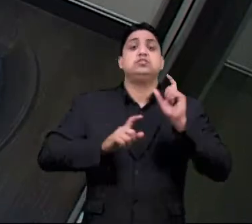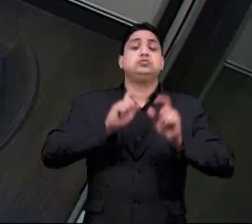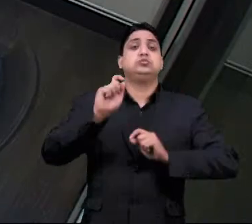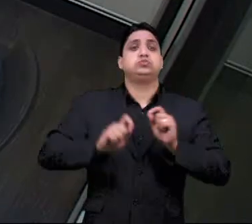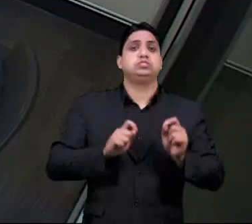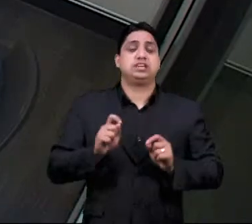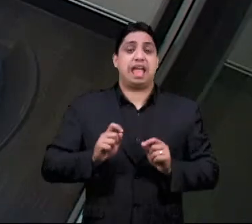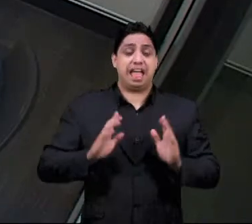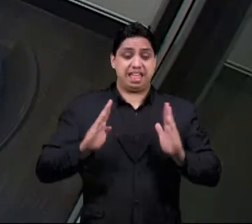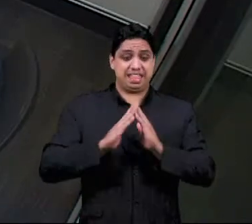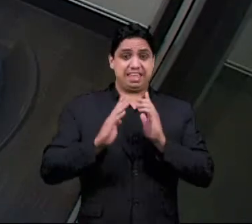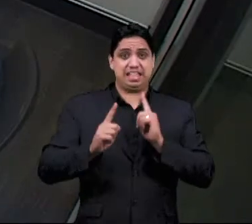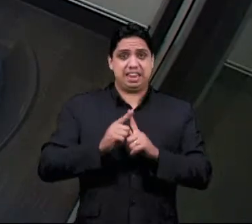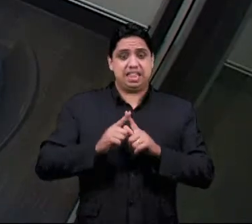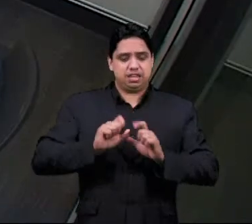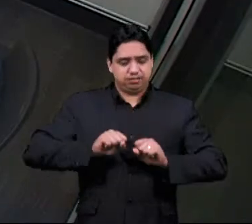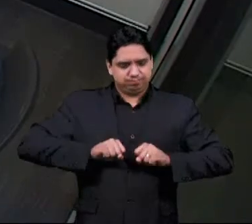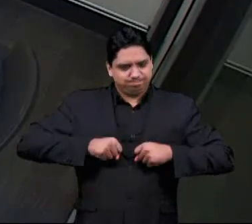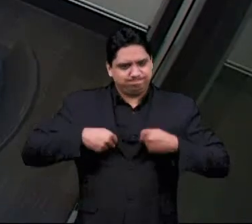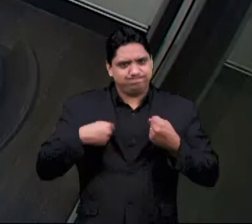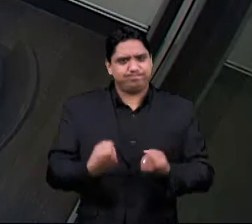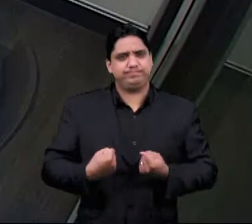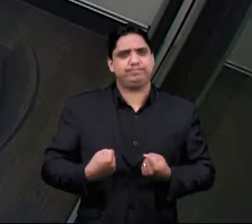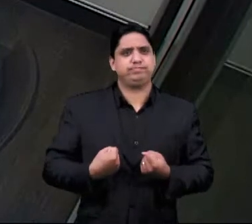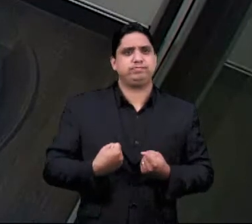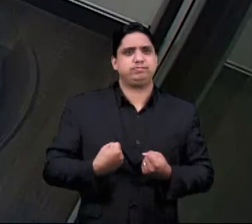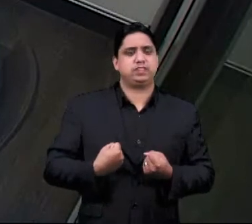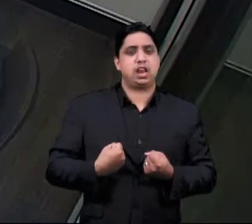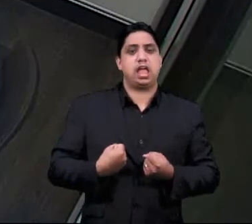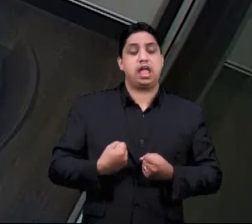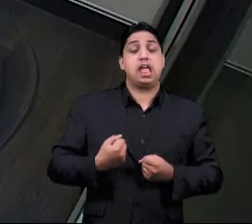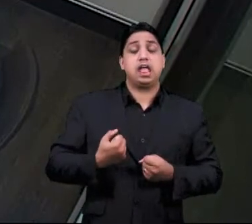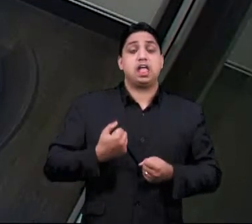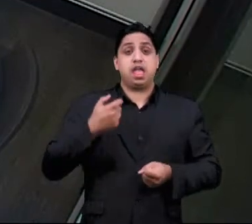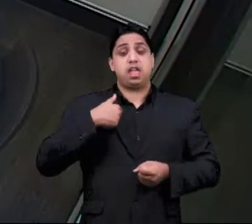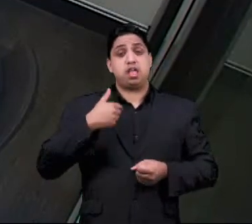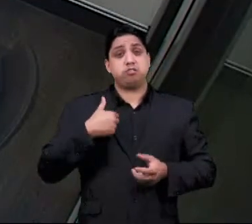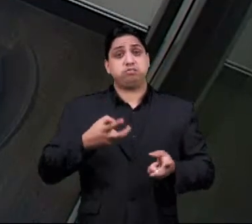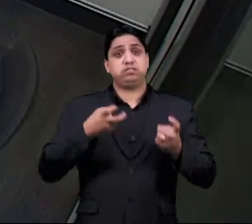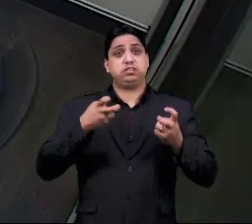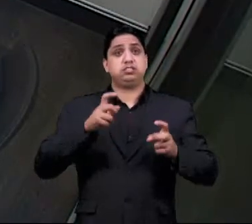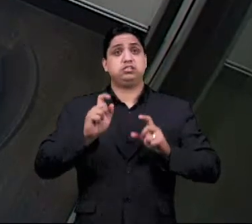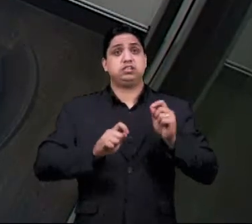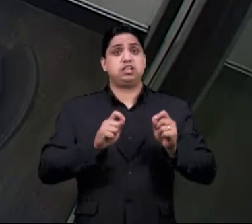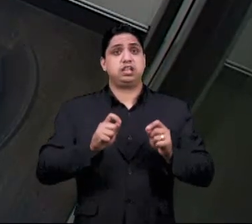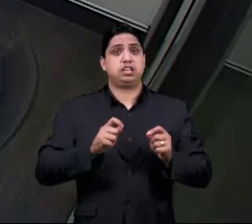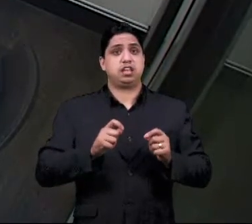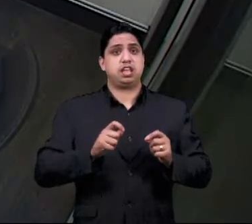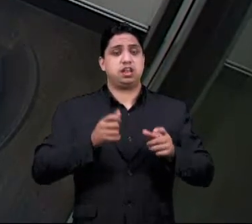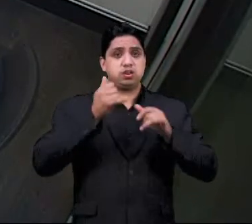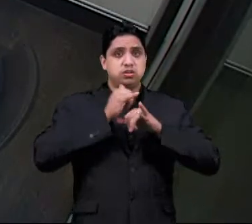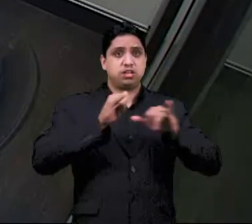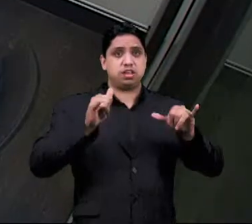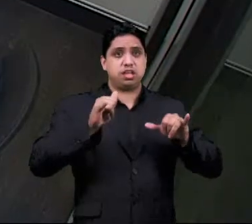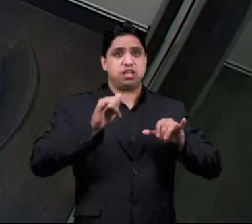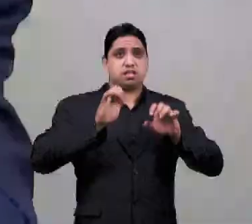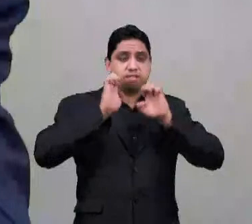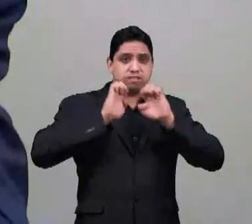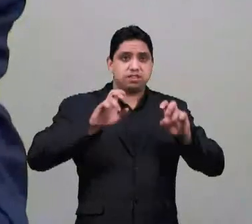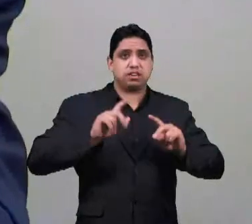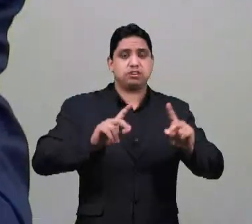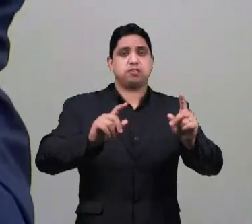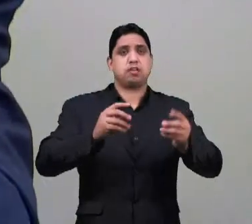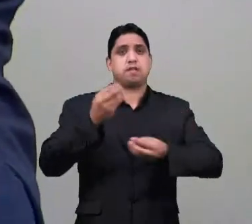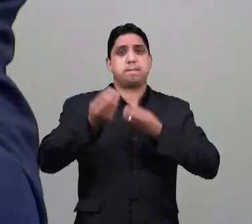igreja alimentando. Então, dentro do programa, uma das coisas que me chama a atenção no programa Anunciando o Evangelho Eterno é a